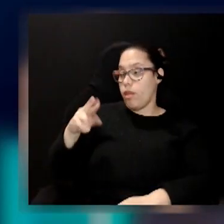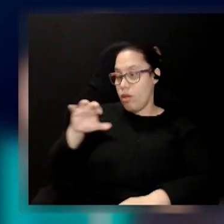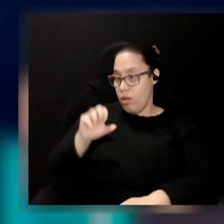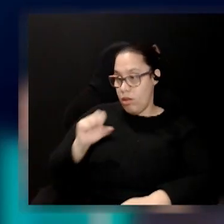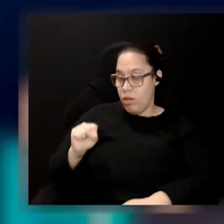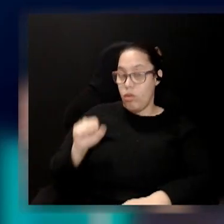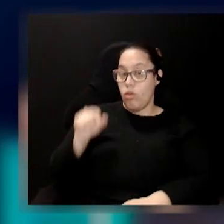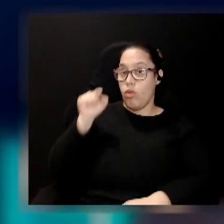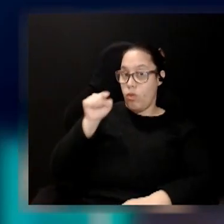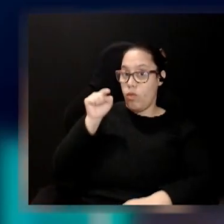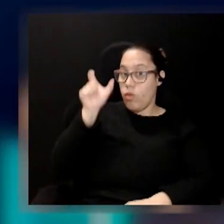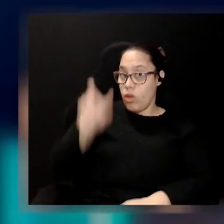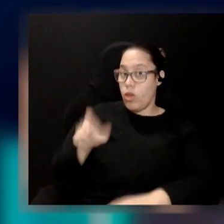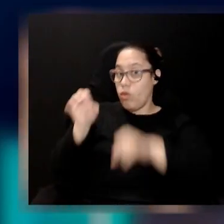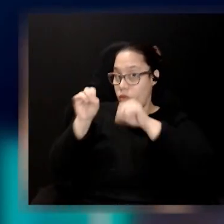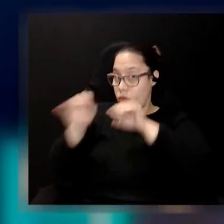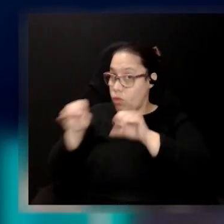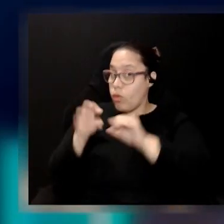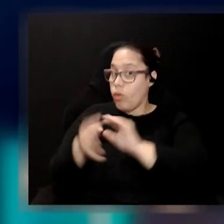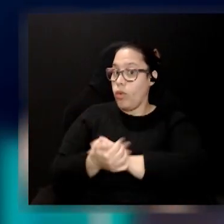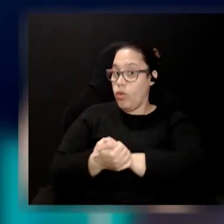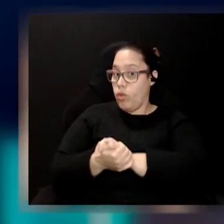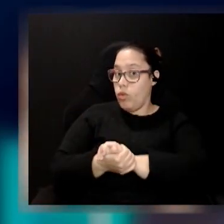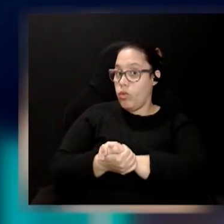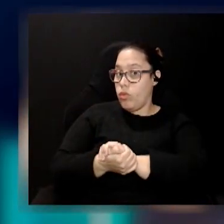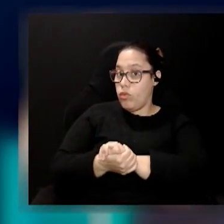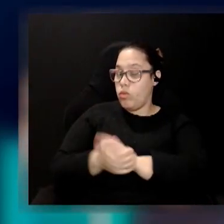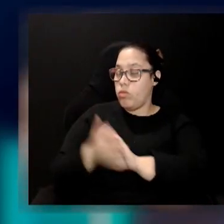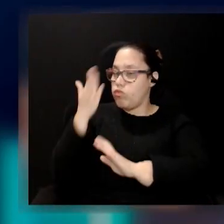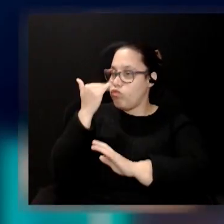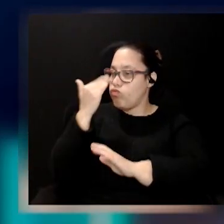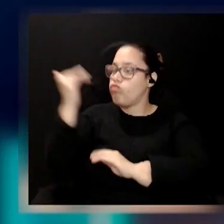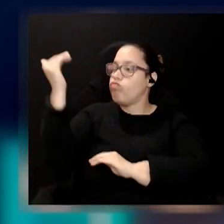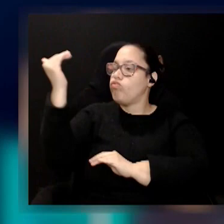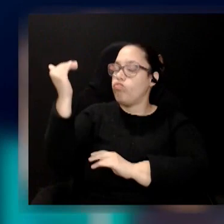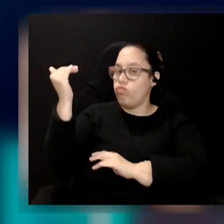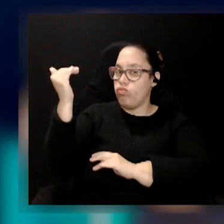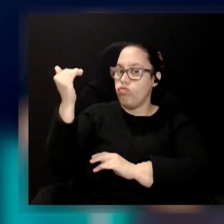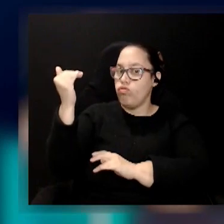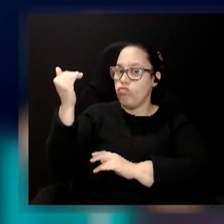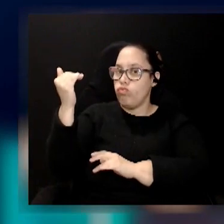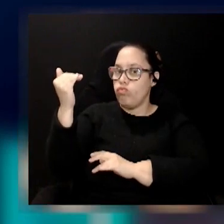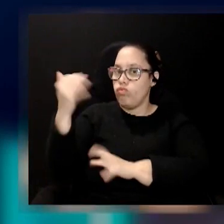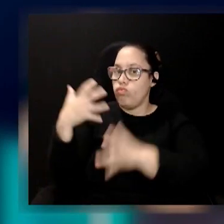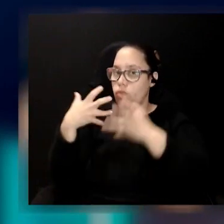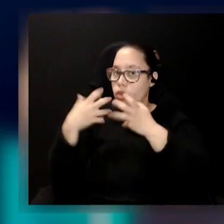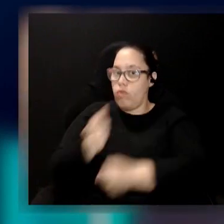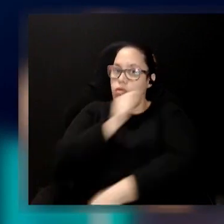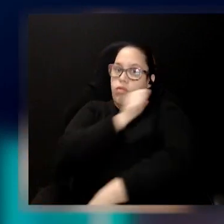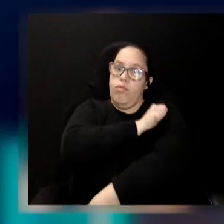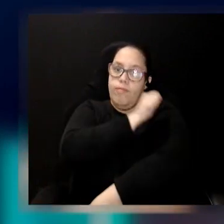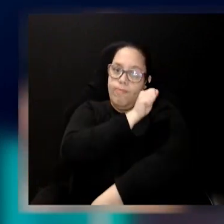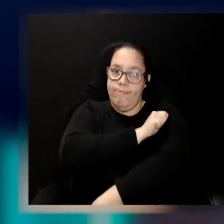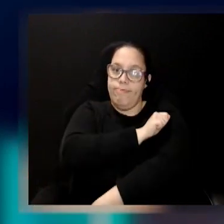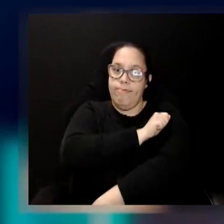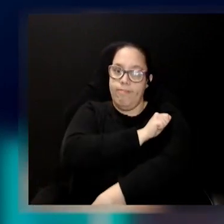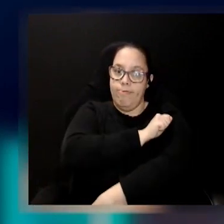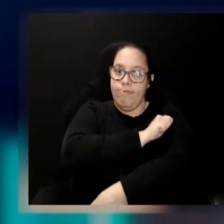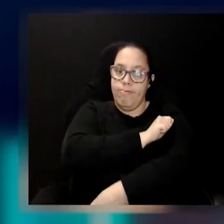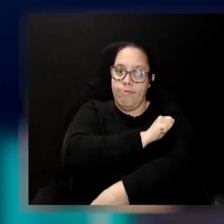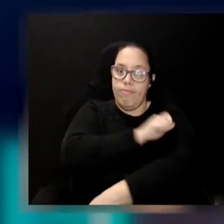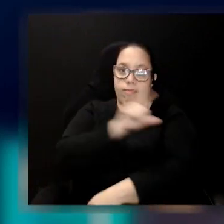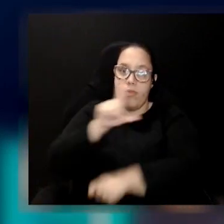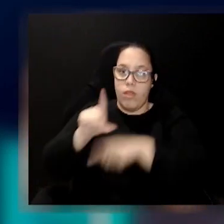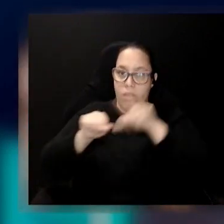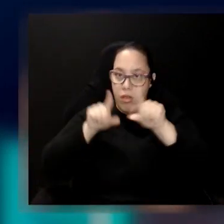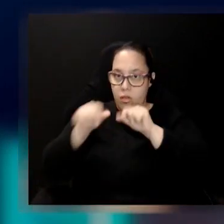educador que inspira. Você dota seus alunos de ferramentas analíticas, mas